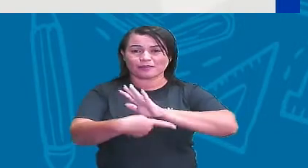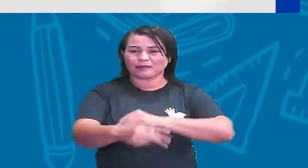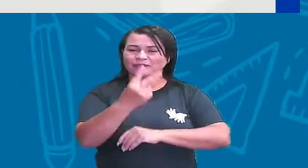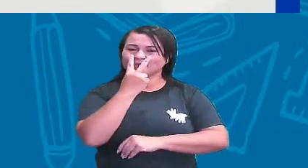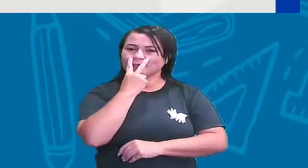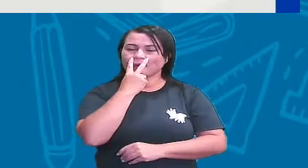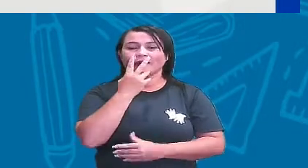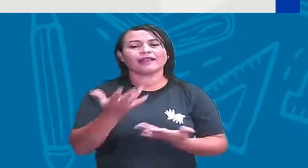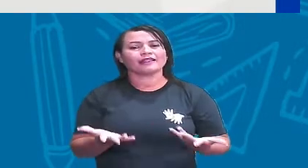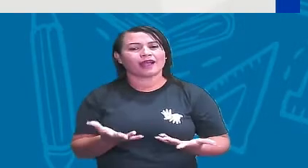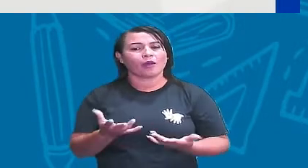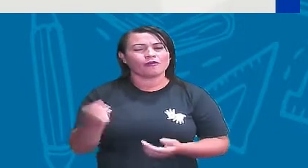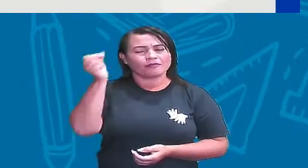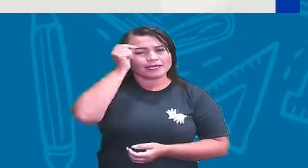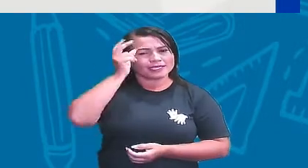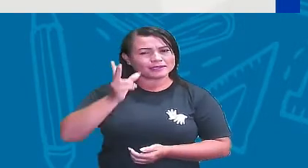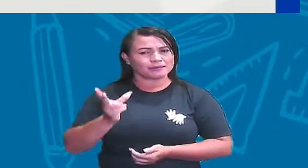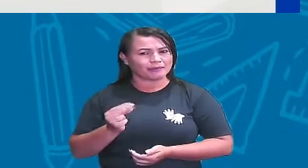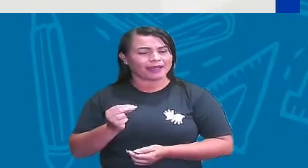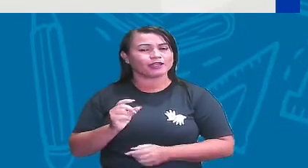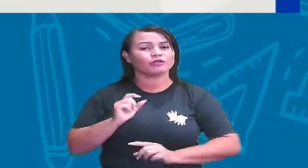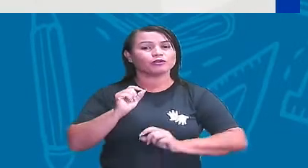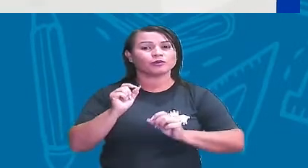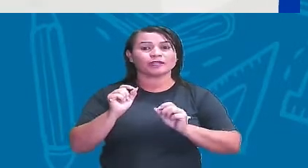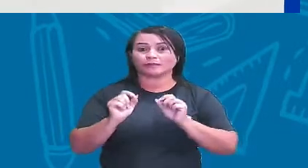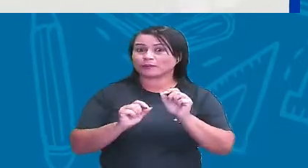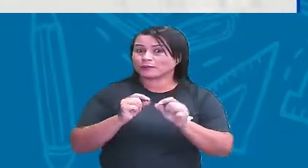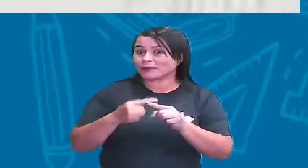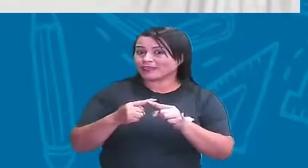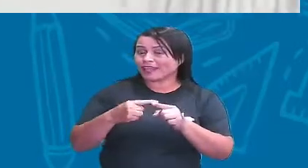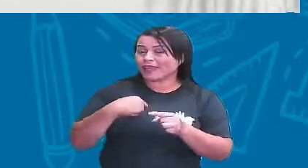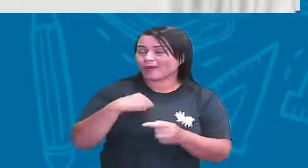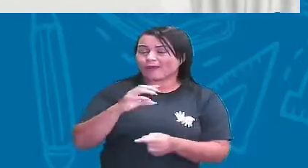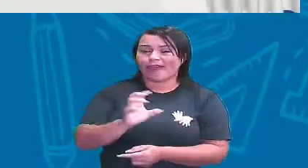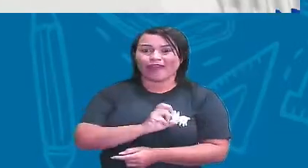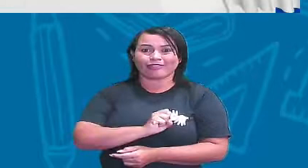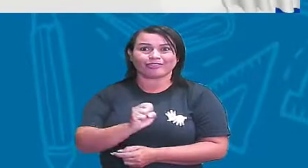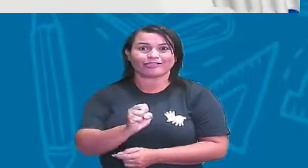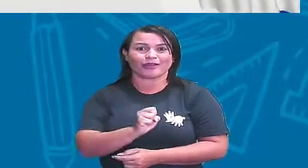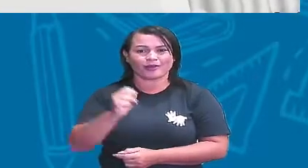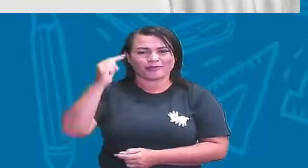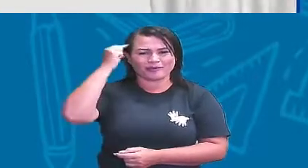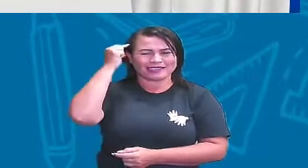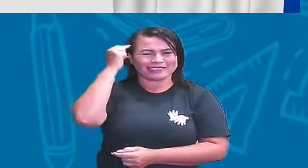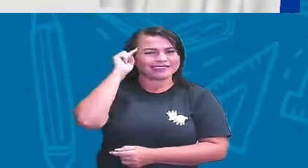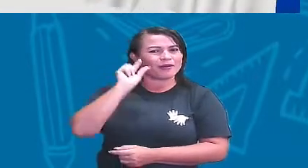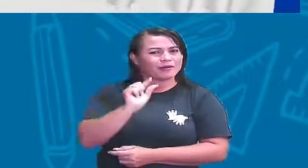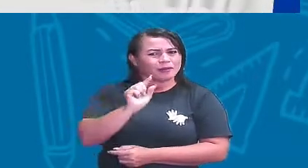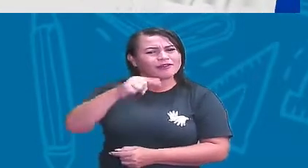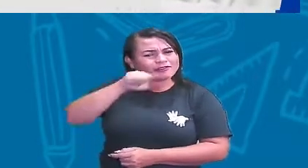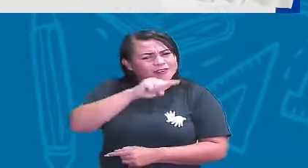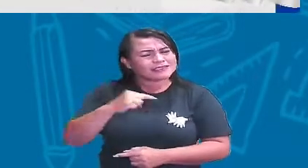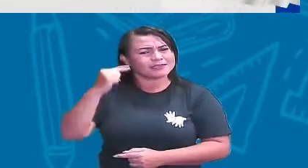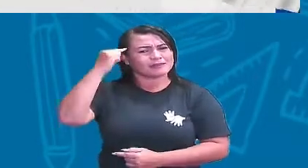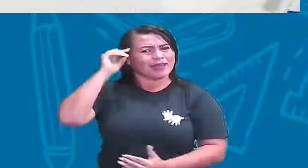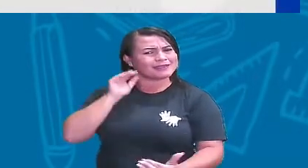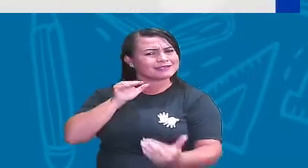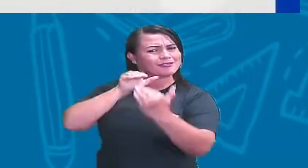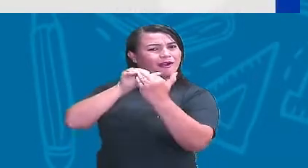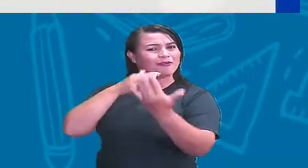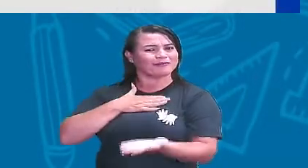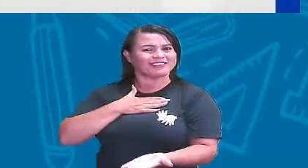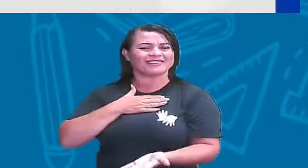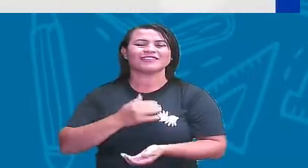liga aí, porque eu adoro pensar um pouco e eu quero que você pense junto